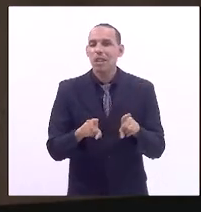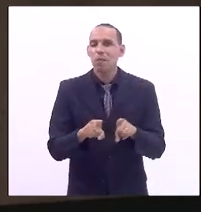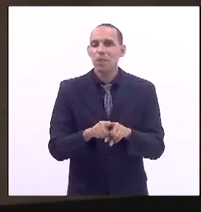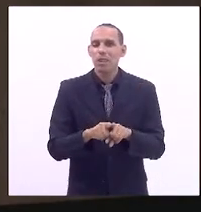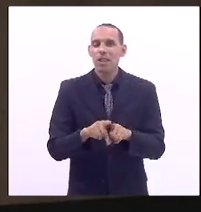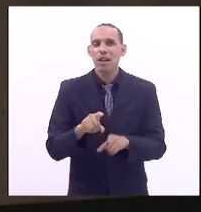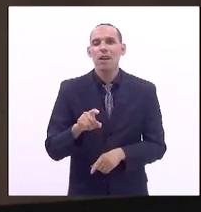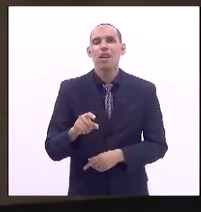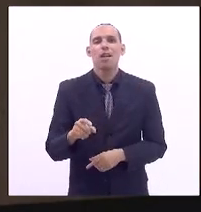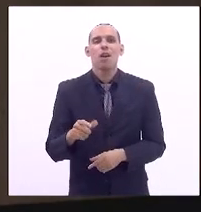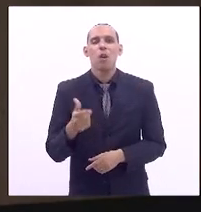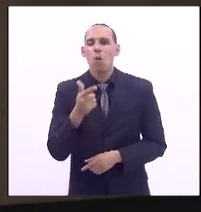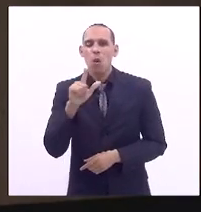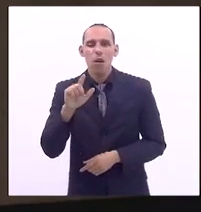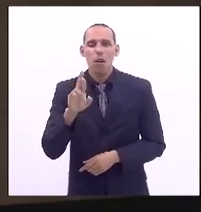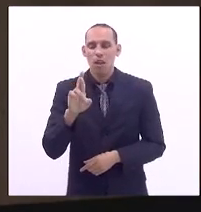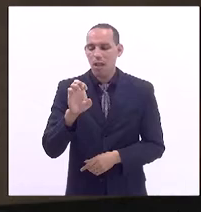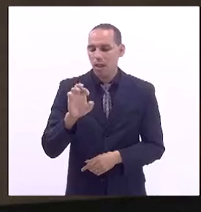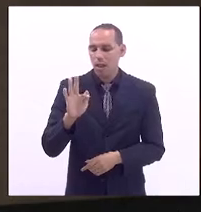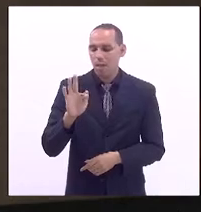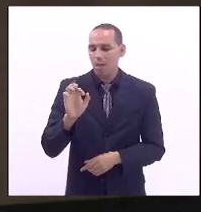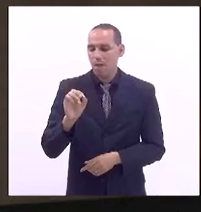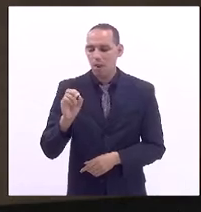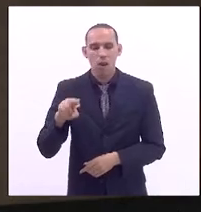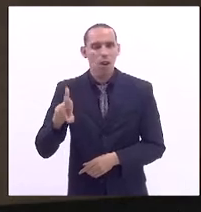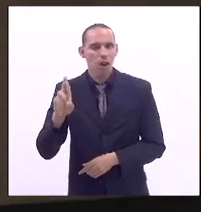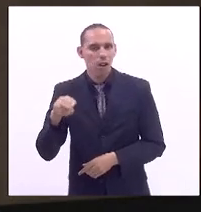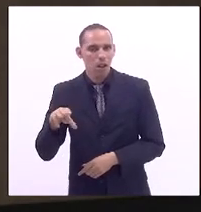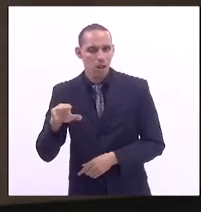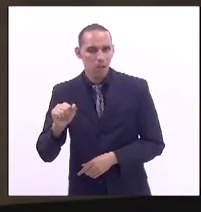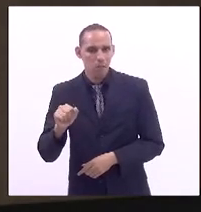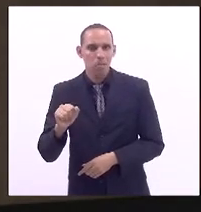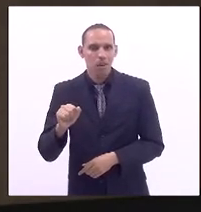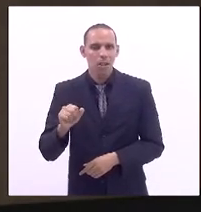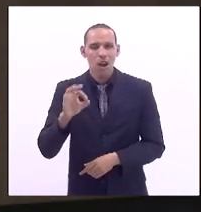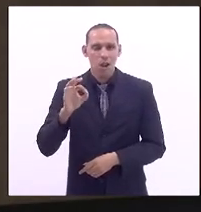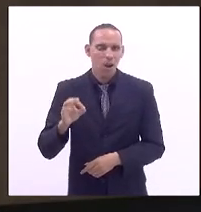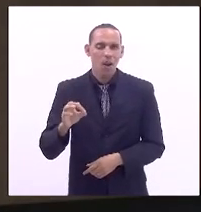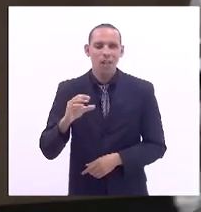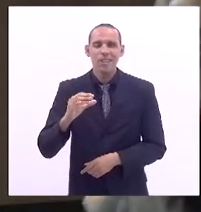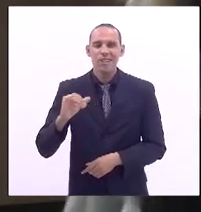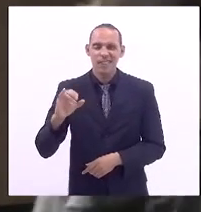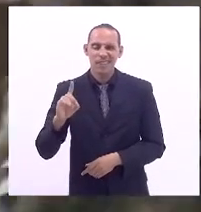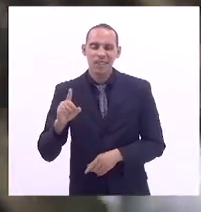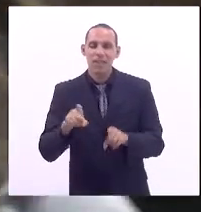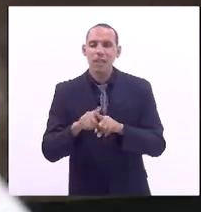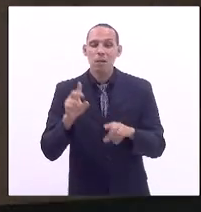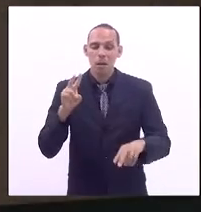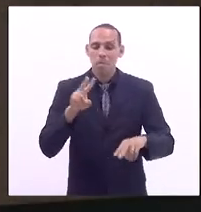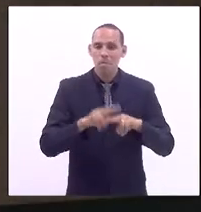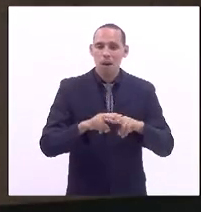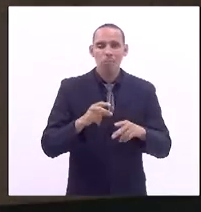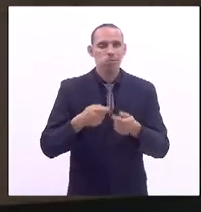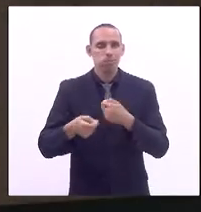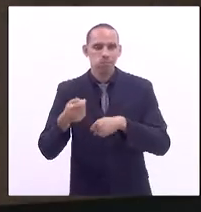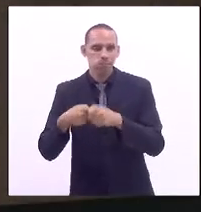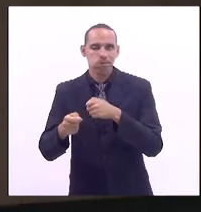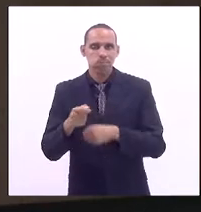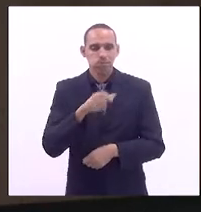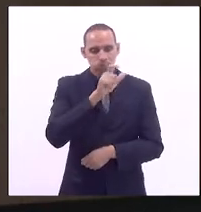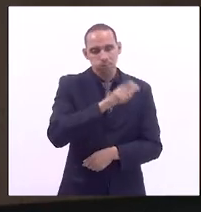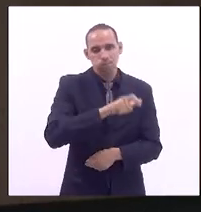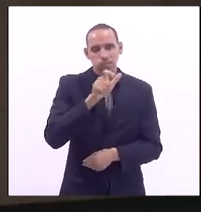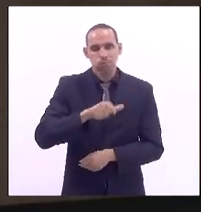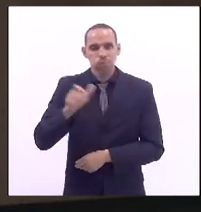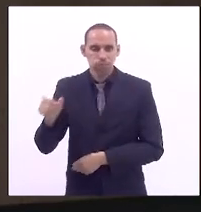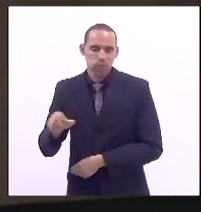reformados por cotas Como dança decide e também para tratarmos da prisão administrativa desses